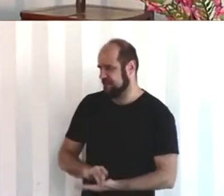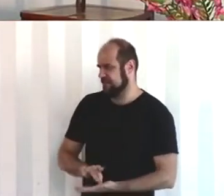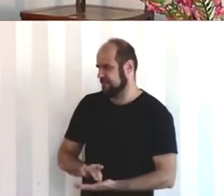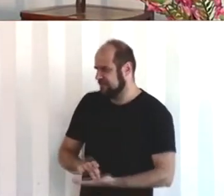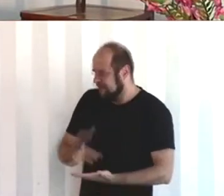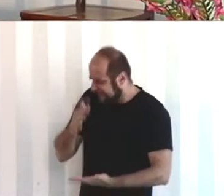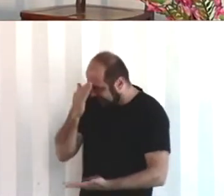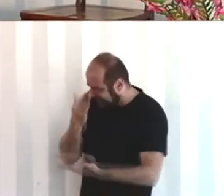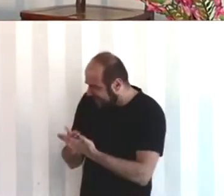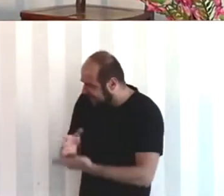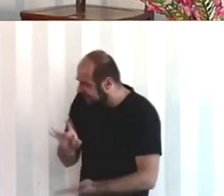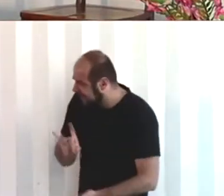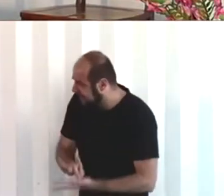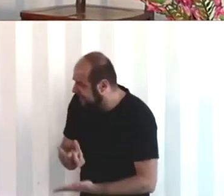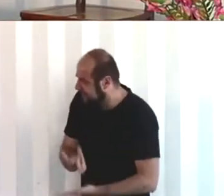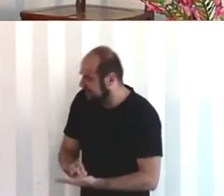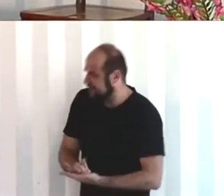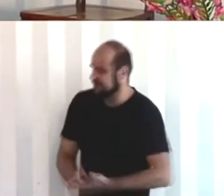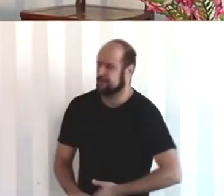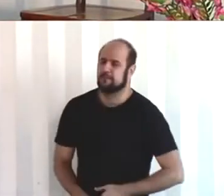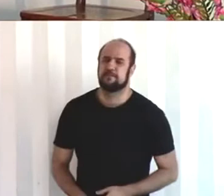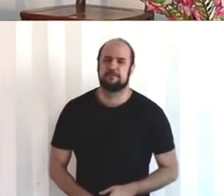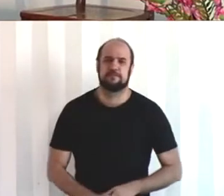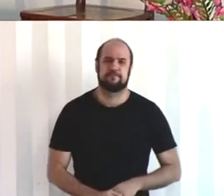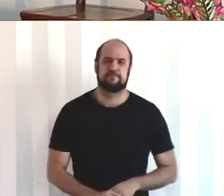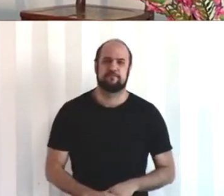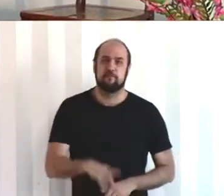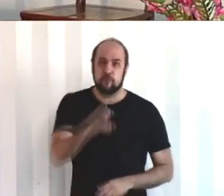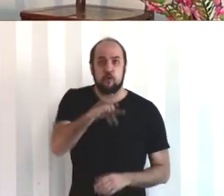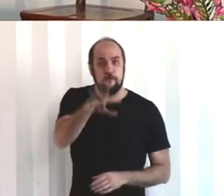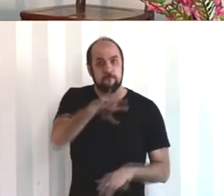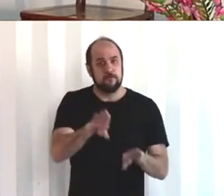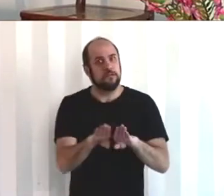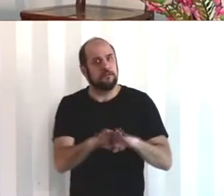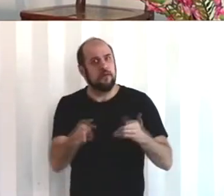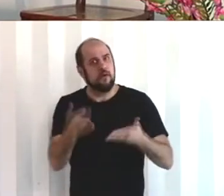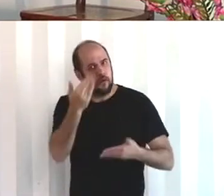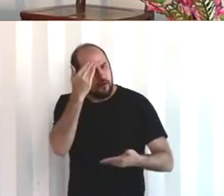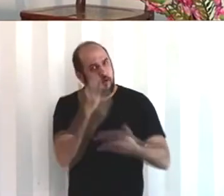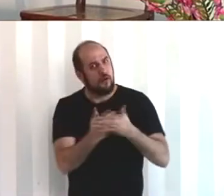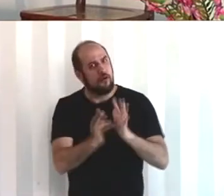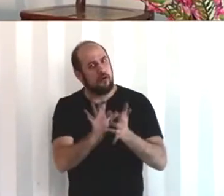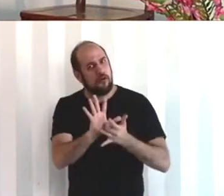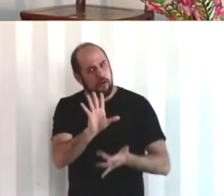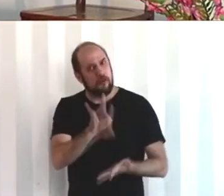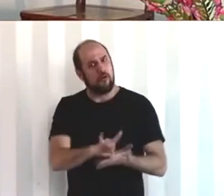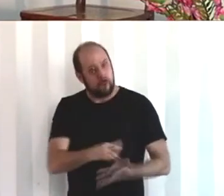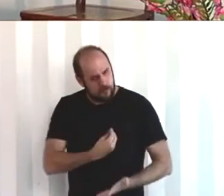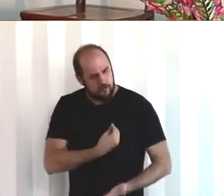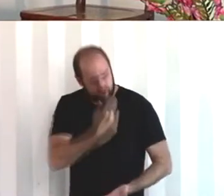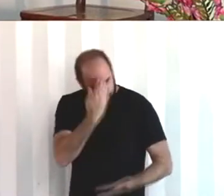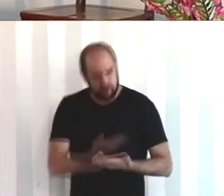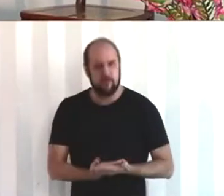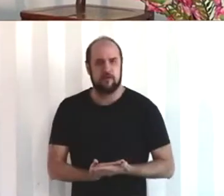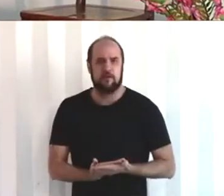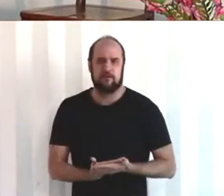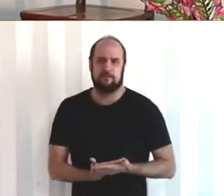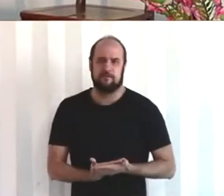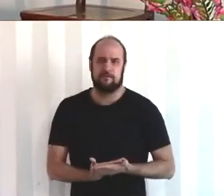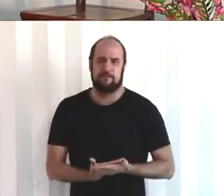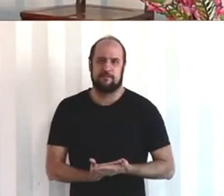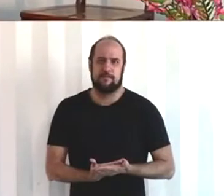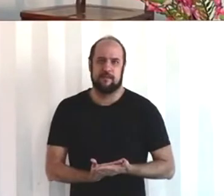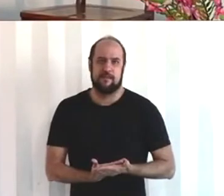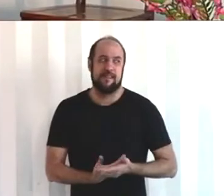estamos adorando a Deus nessa manhã no lugar errado. Todos nós tínhamos que embarcar agora para Jerusalém, porque se lá ainda continua sendo o